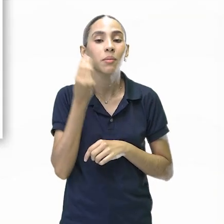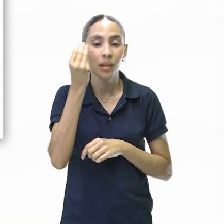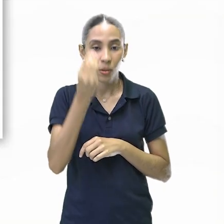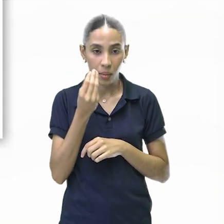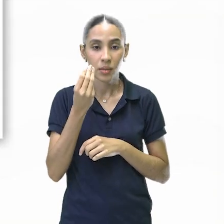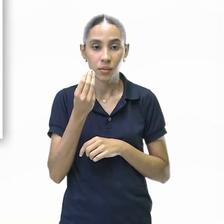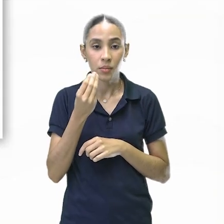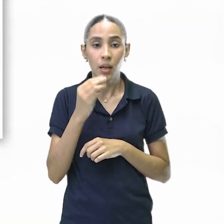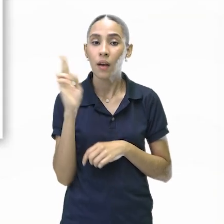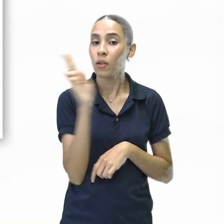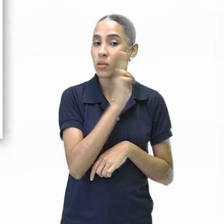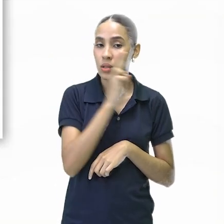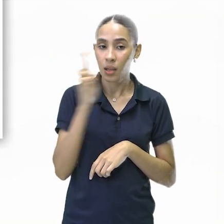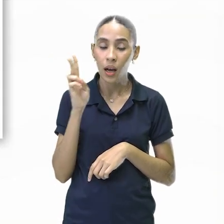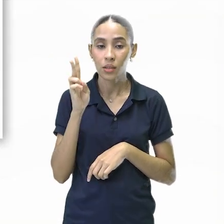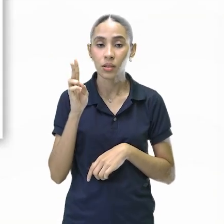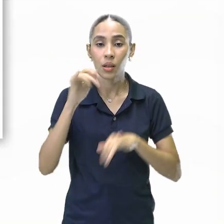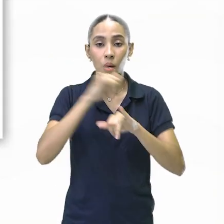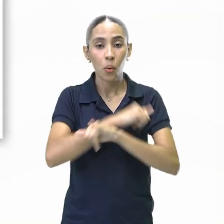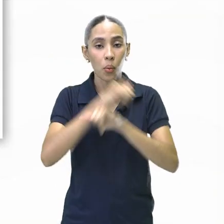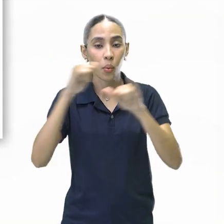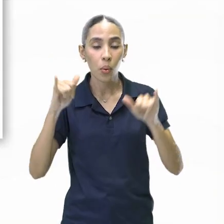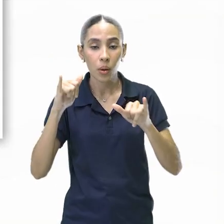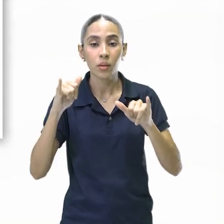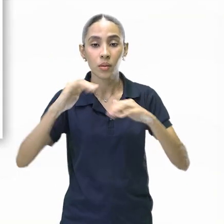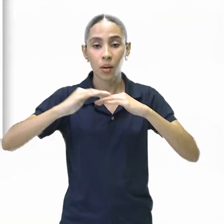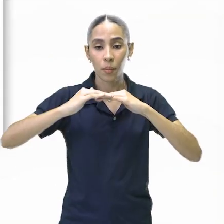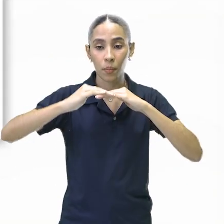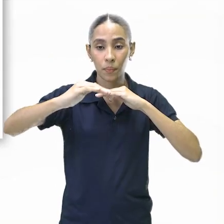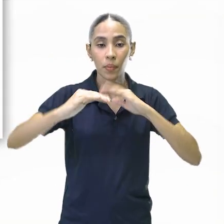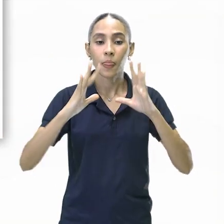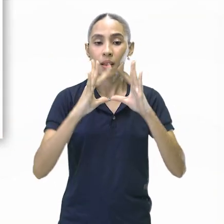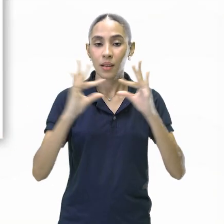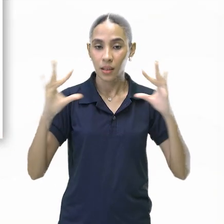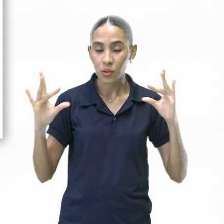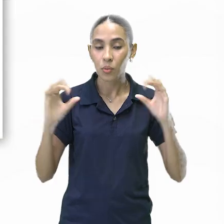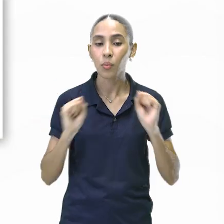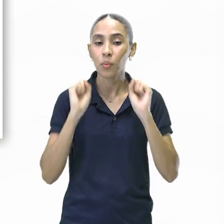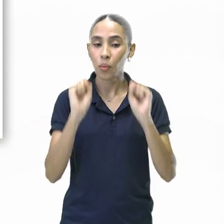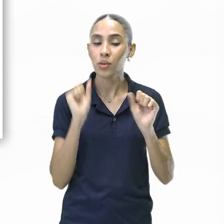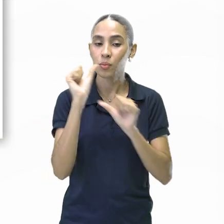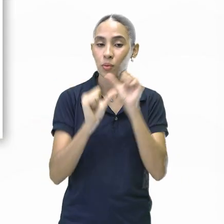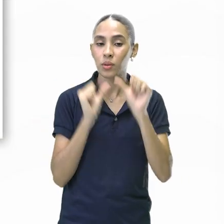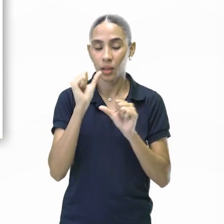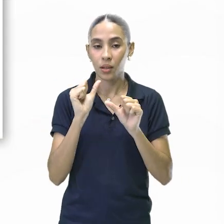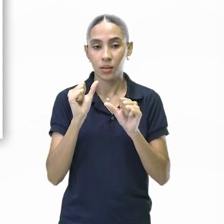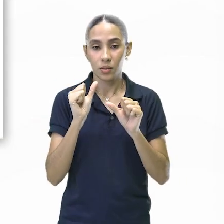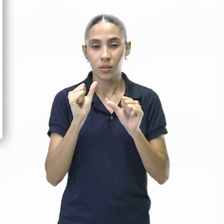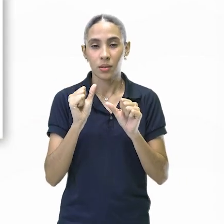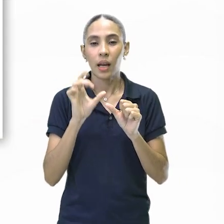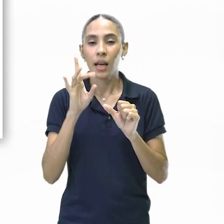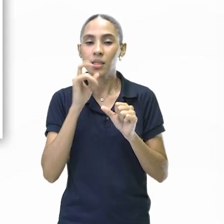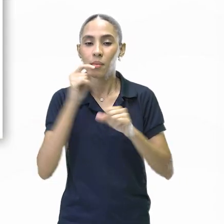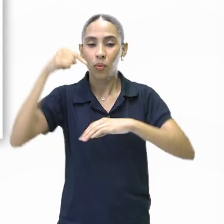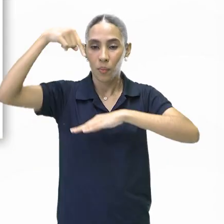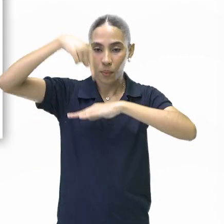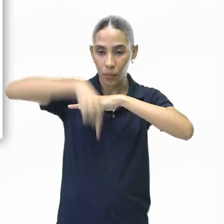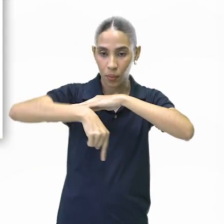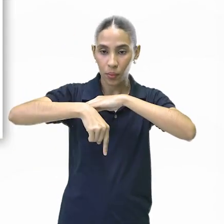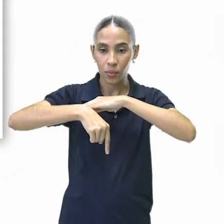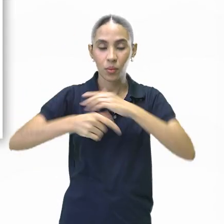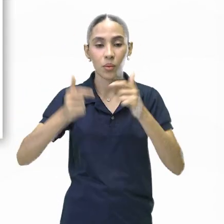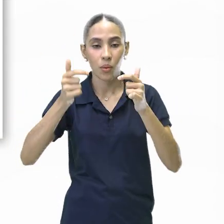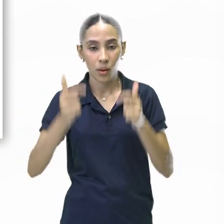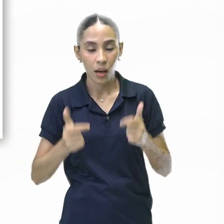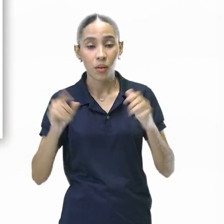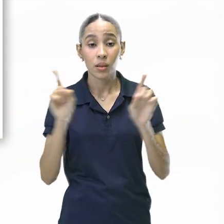que a velocidade de propagação nas superfícies de líquidos pode ser alterada modificando-se a profundidade desse local. E